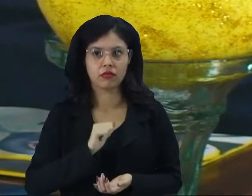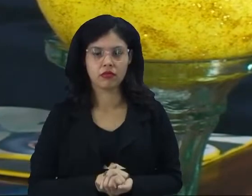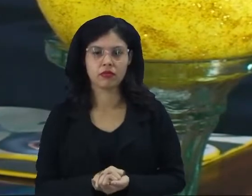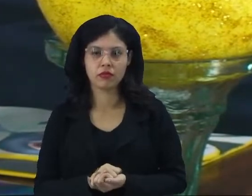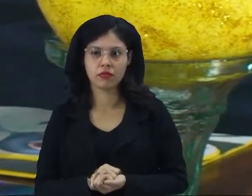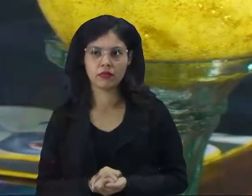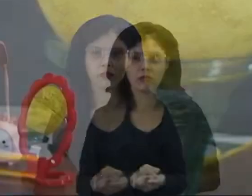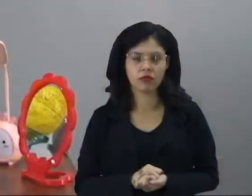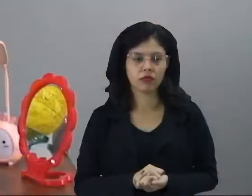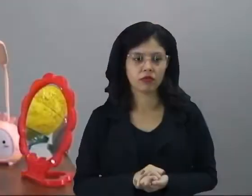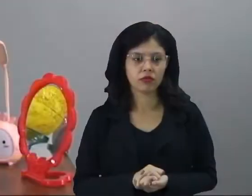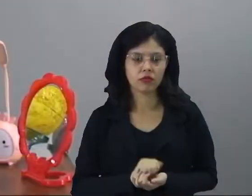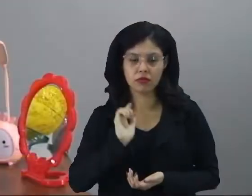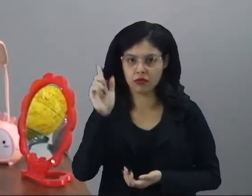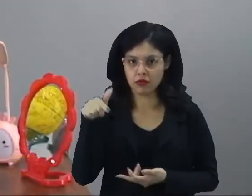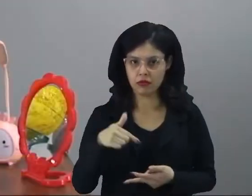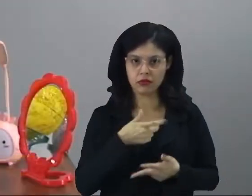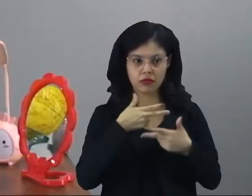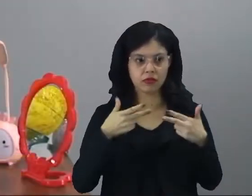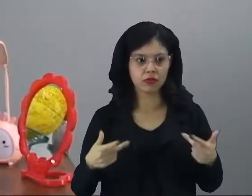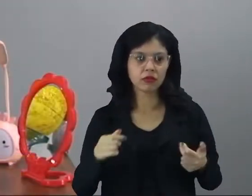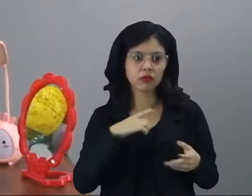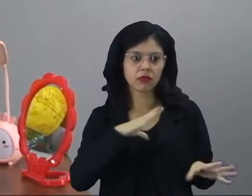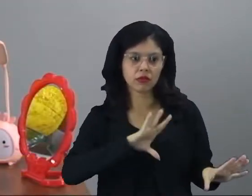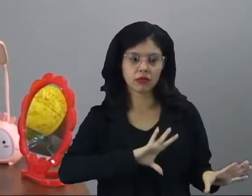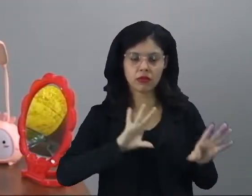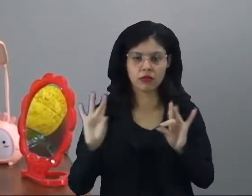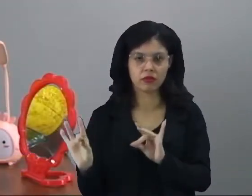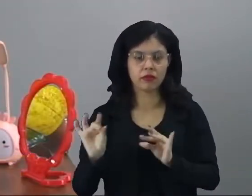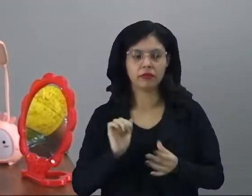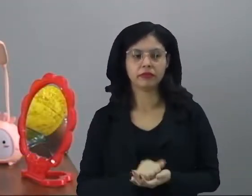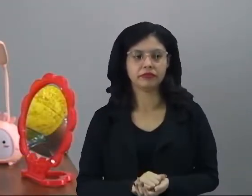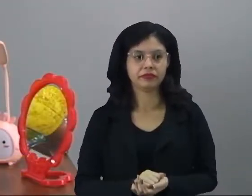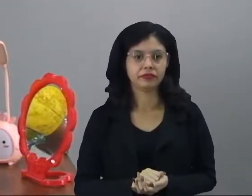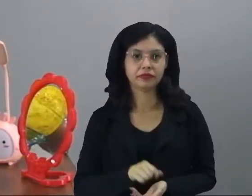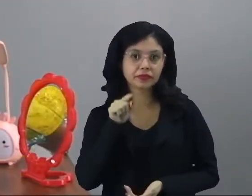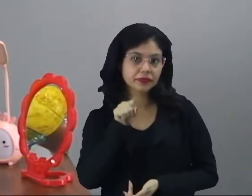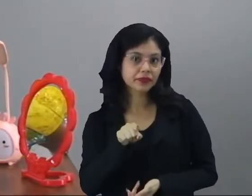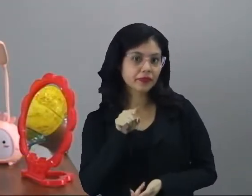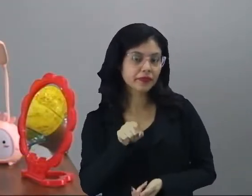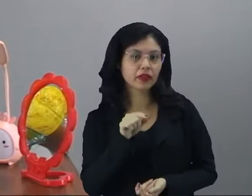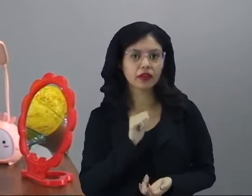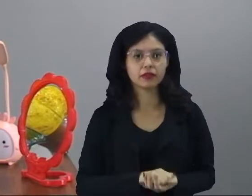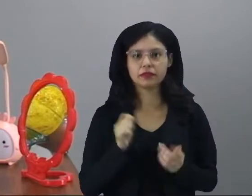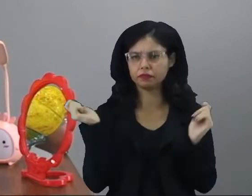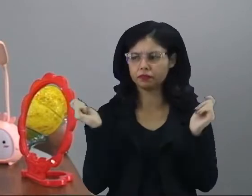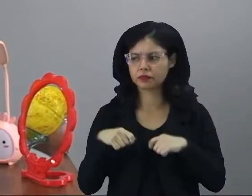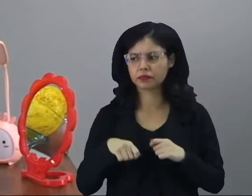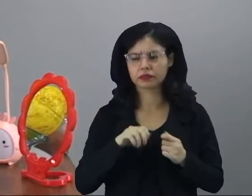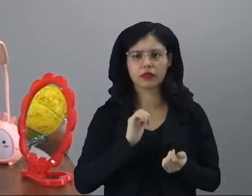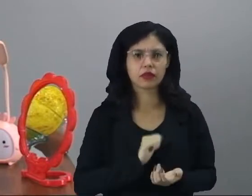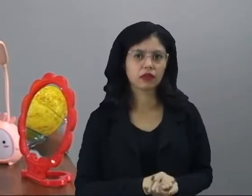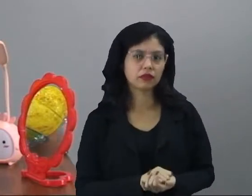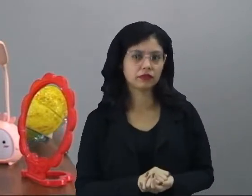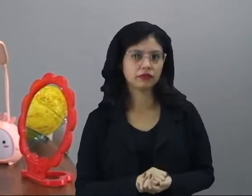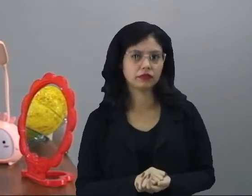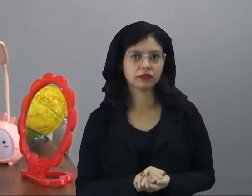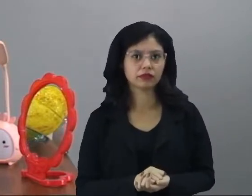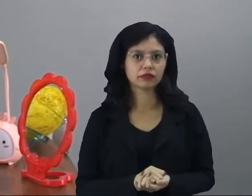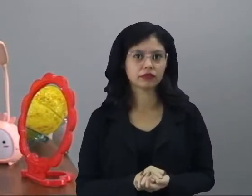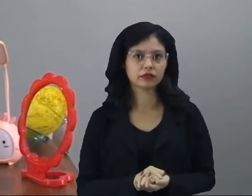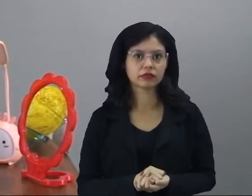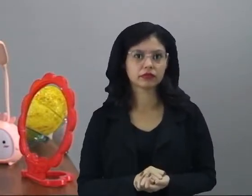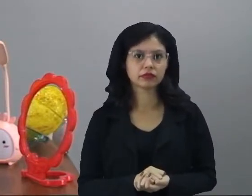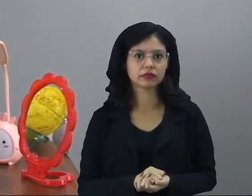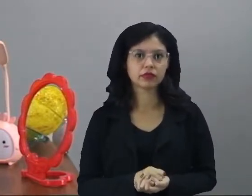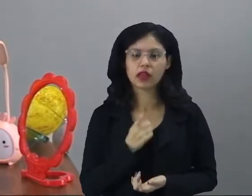certo? Outro objeto que eu trouxe para vocês, esse daqui, possui luz própria, que é